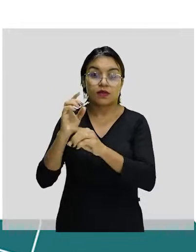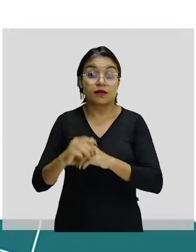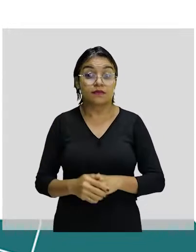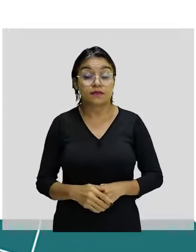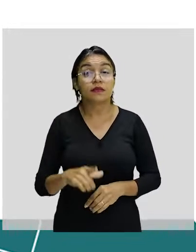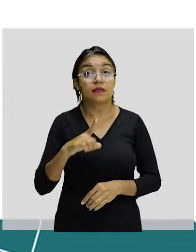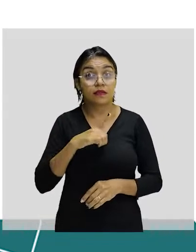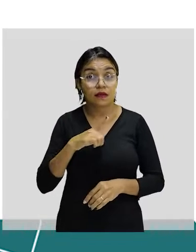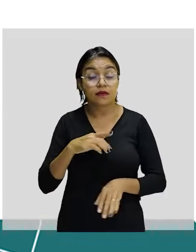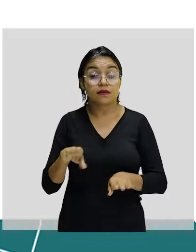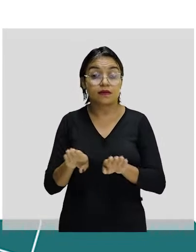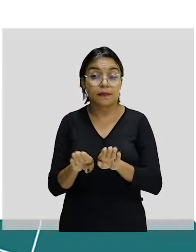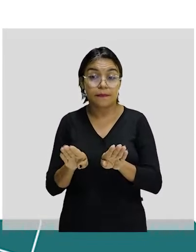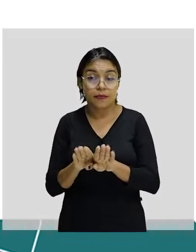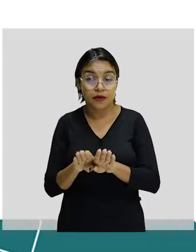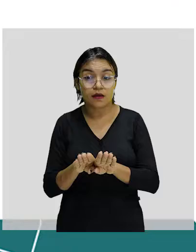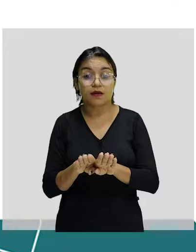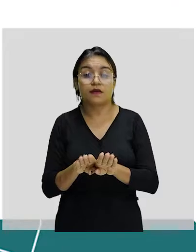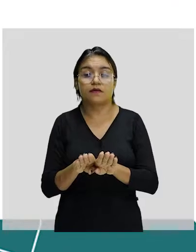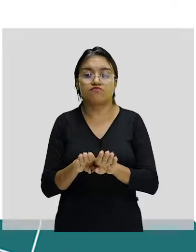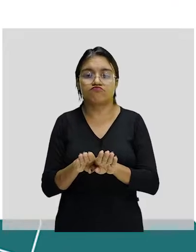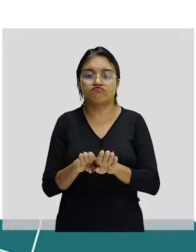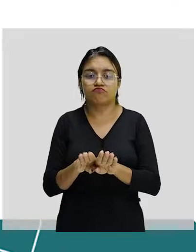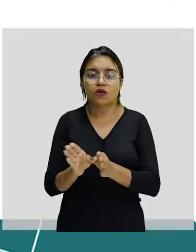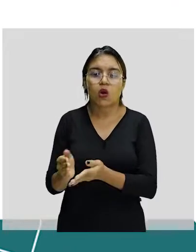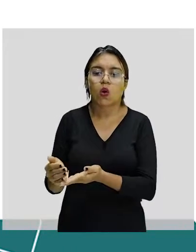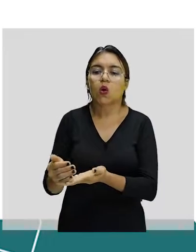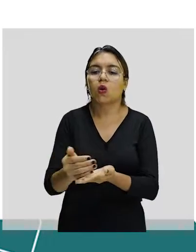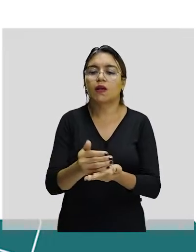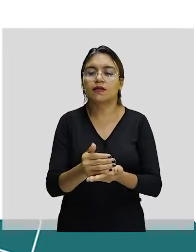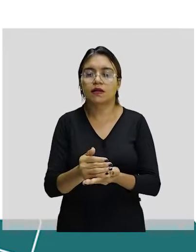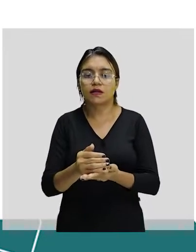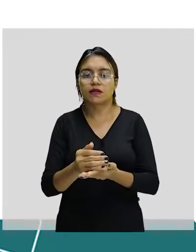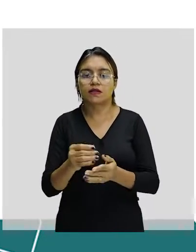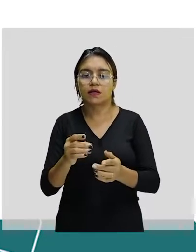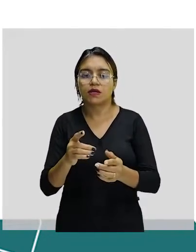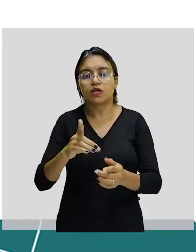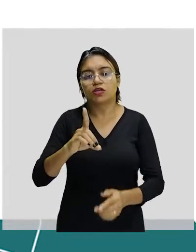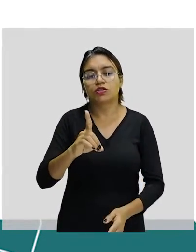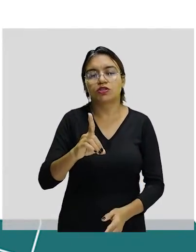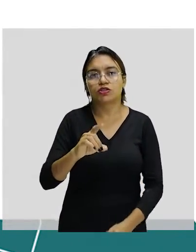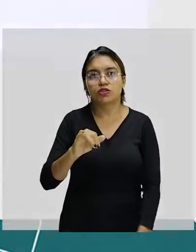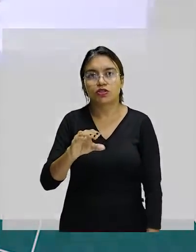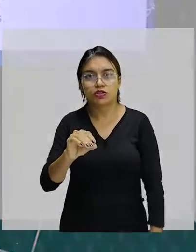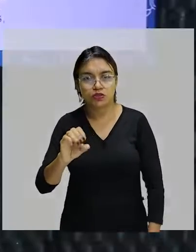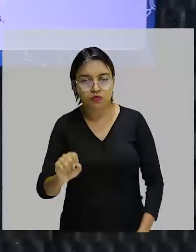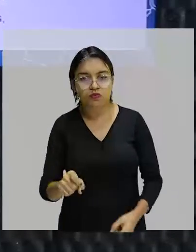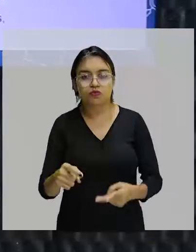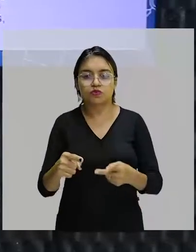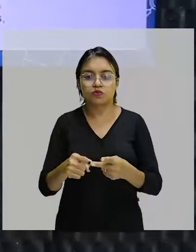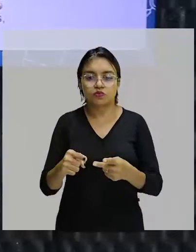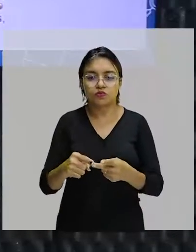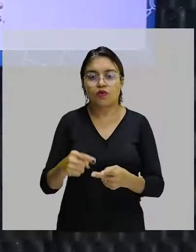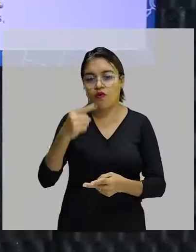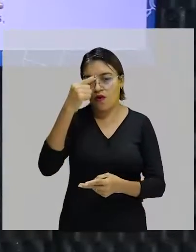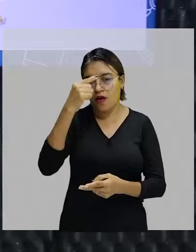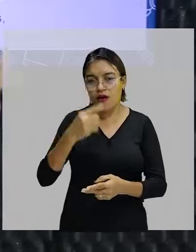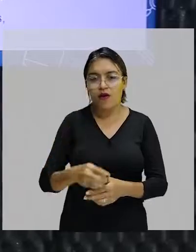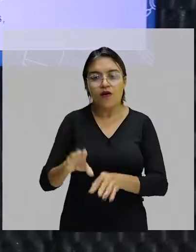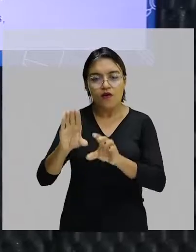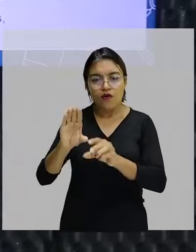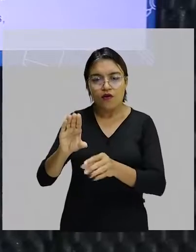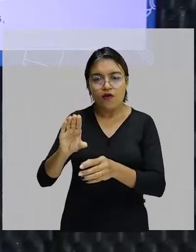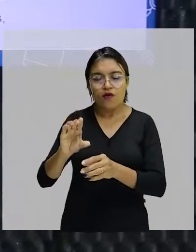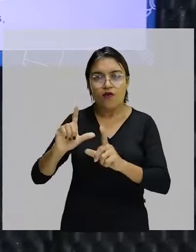também possui uma coleção de discos, né, de gravações raras, de vídeos históricos, fotos, fazendo referência também